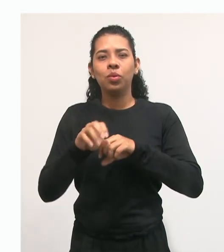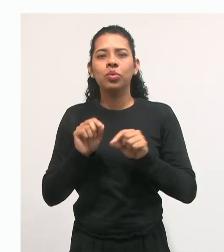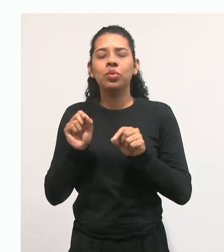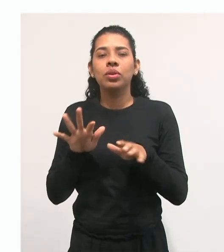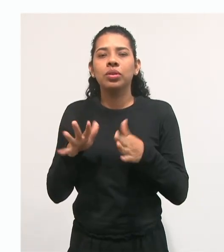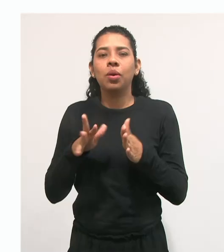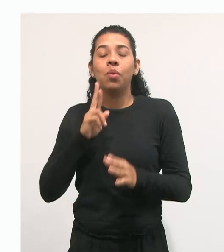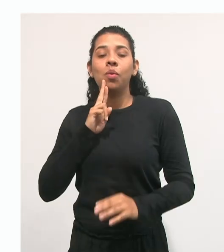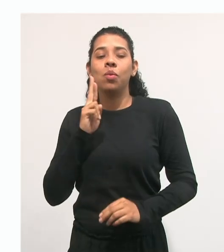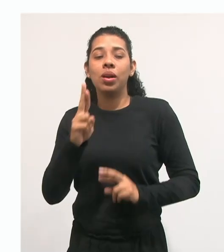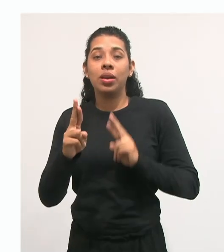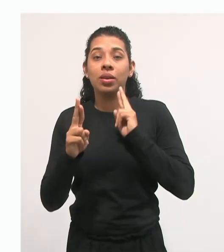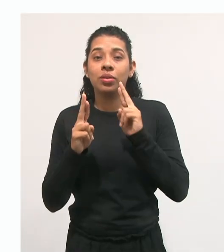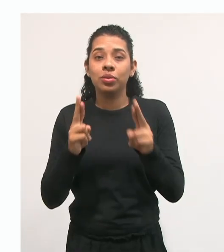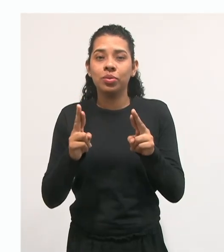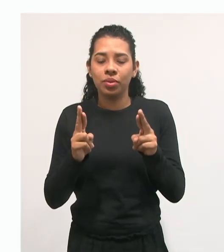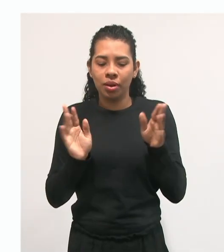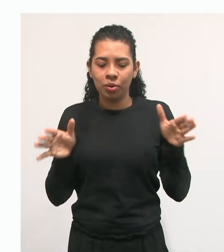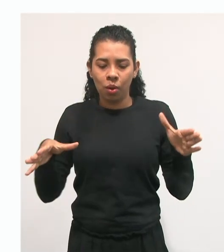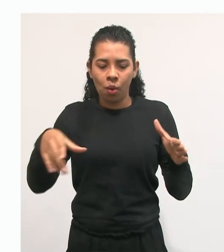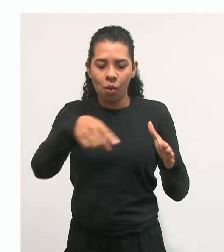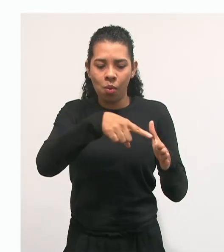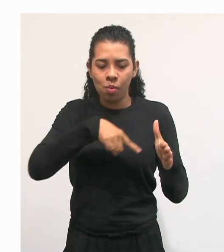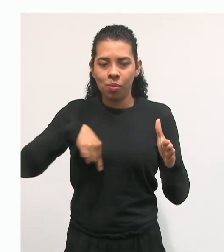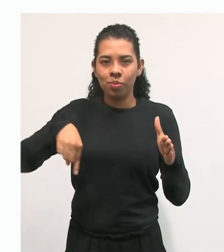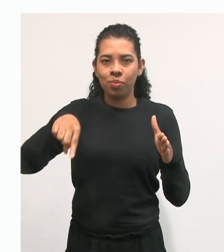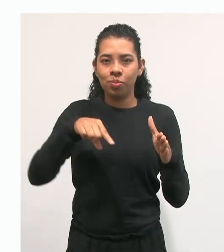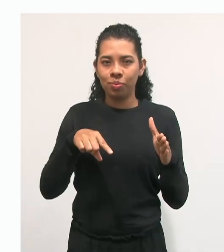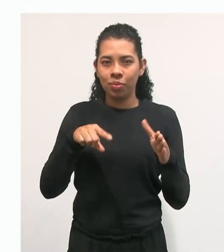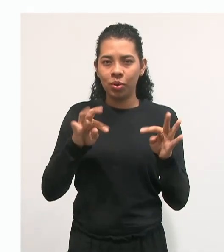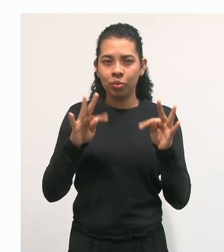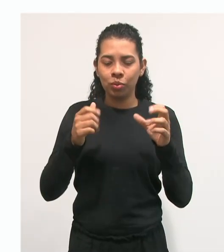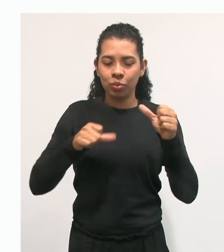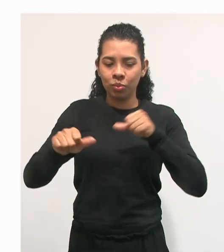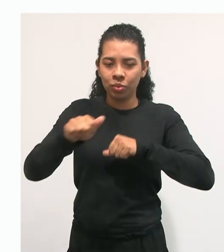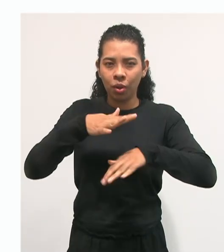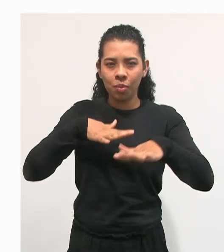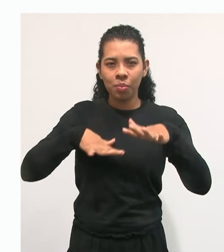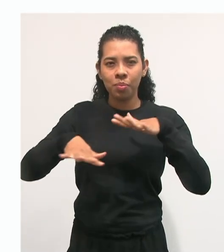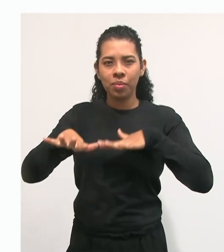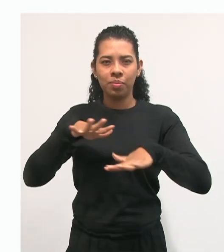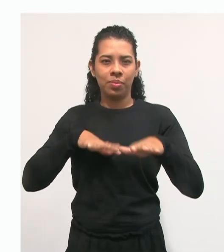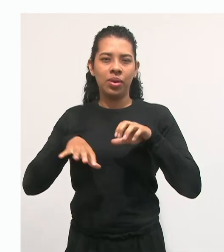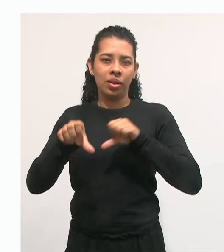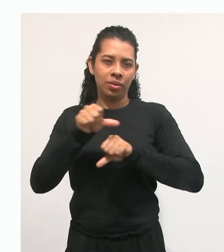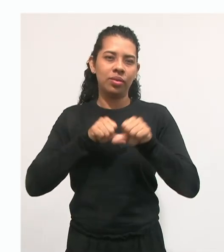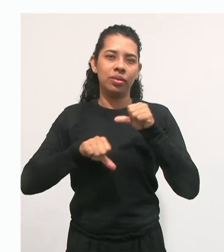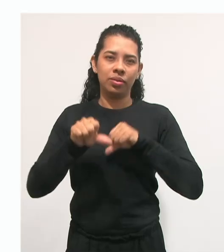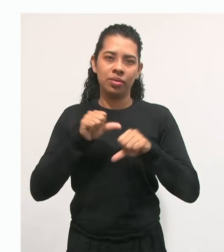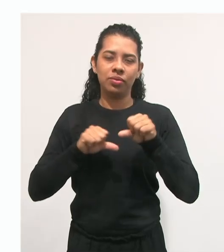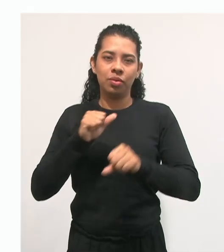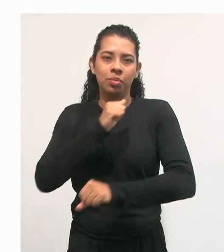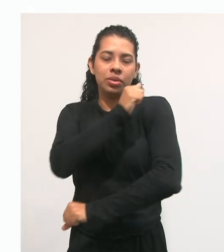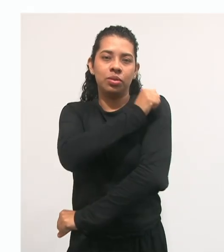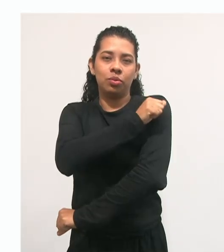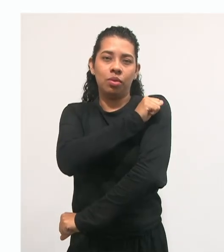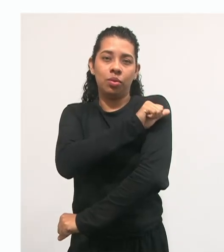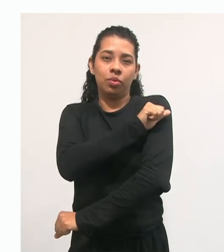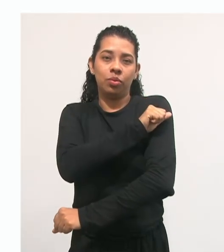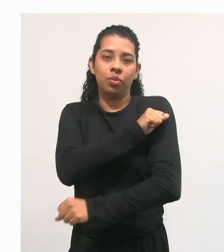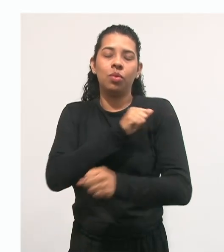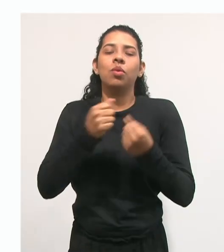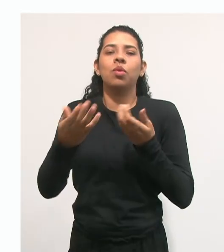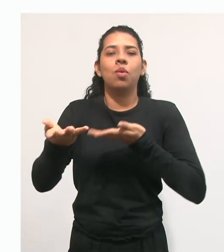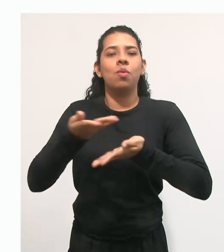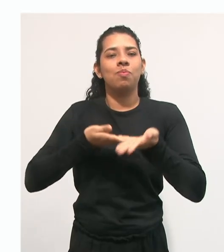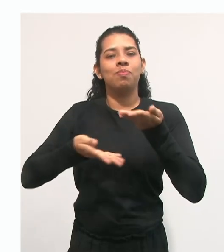se manifestam em modificações na atividade externa e interna do sujeito, nas suas relações com o